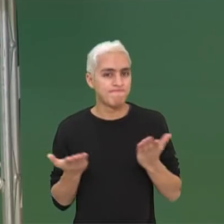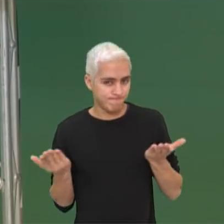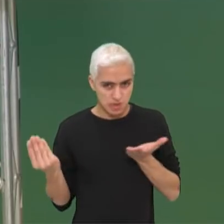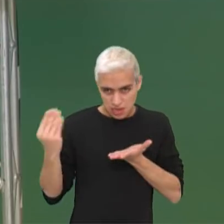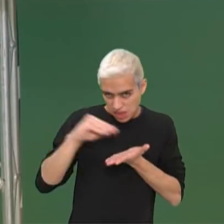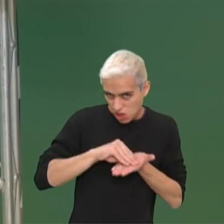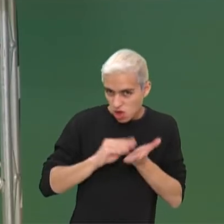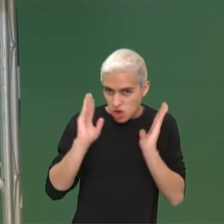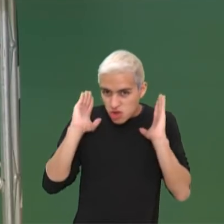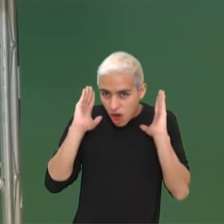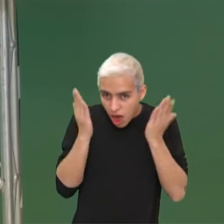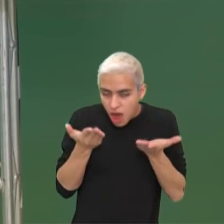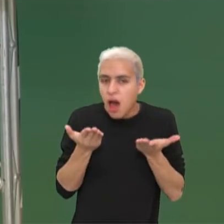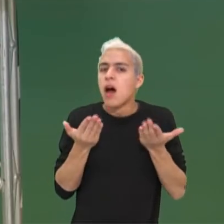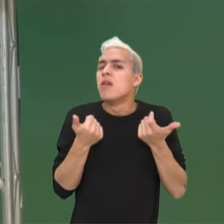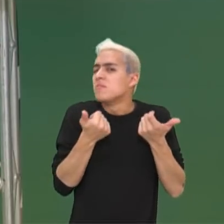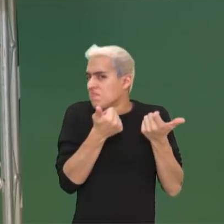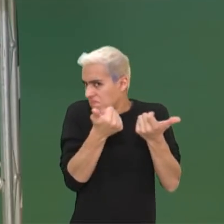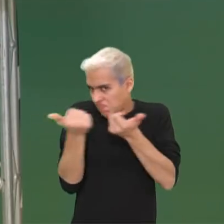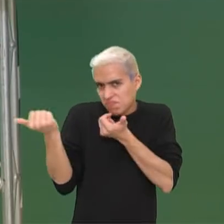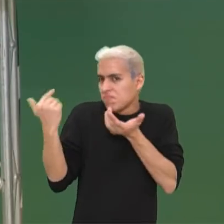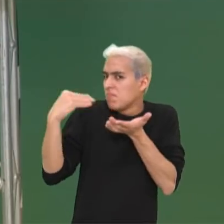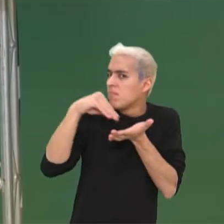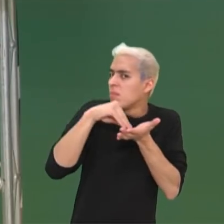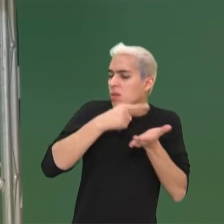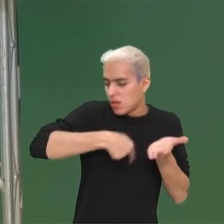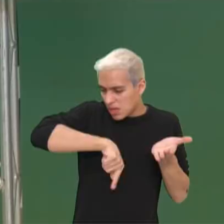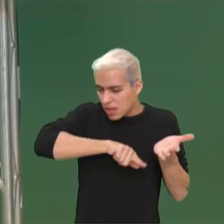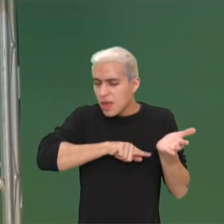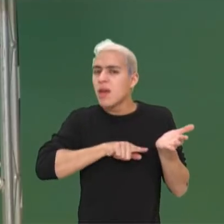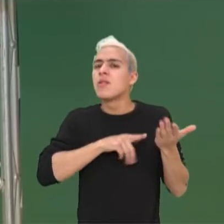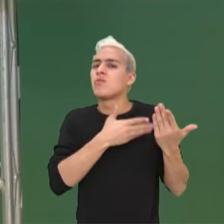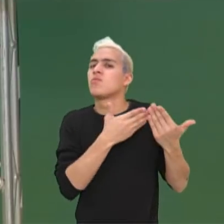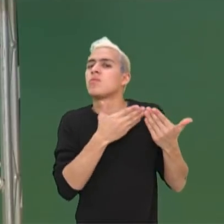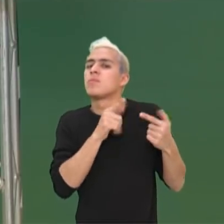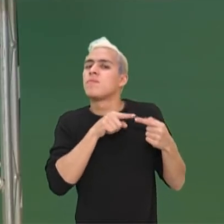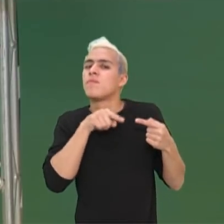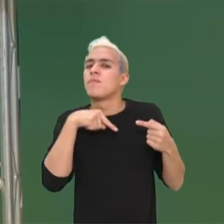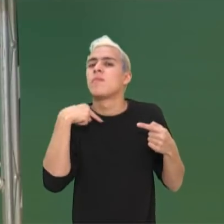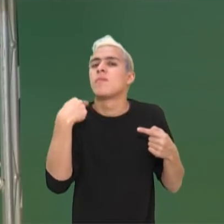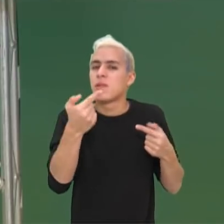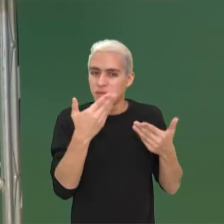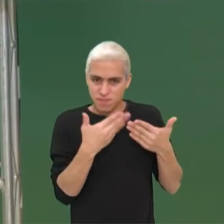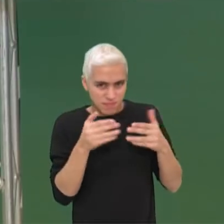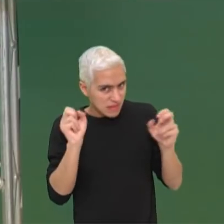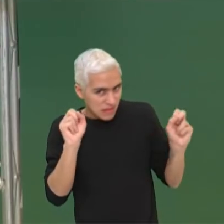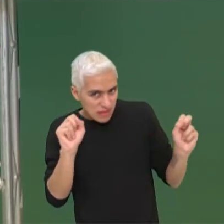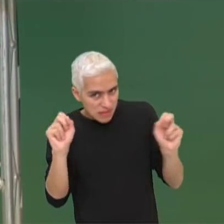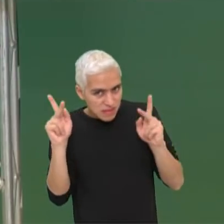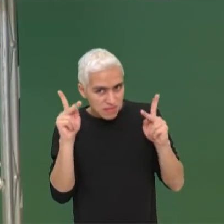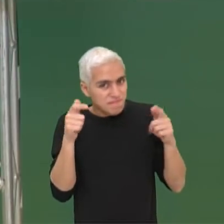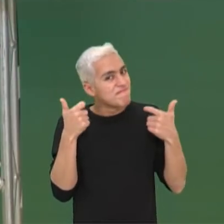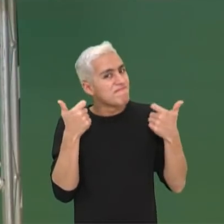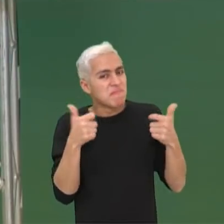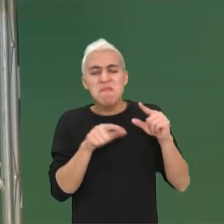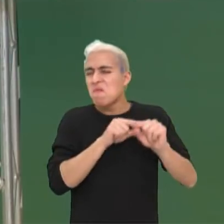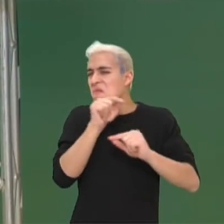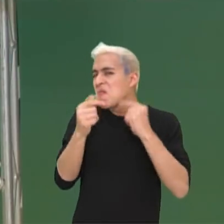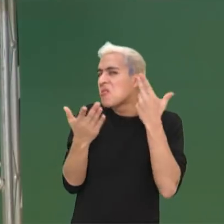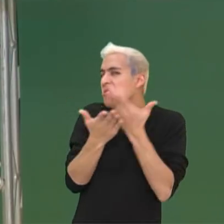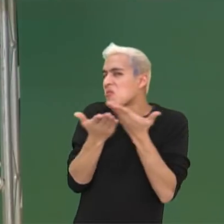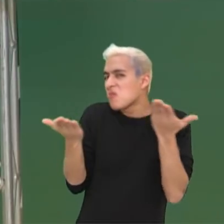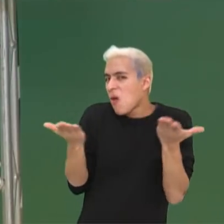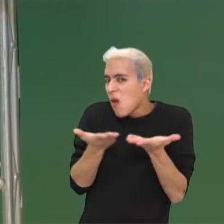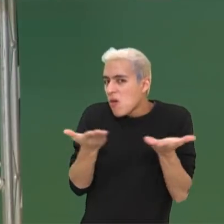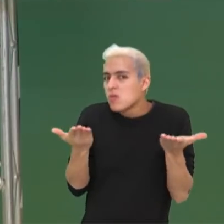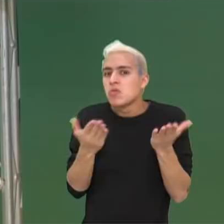Anotaram, pessoal? Deixa anotadinho no caderno para a gente estar estudando na próxima aula aí. Ok? Então, o que nós vimos hoje?